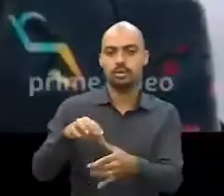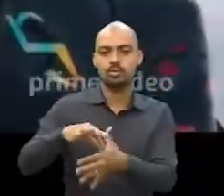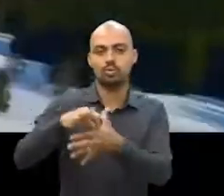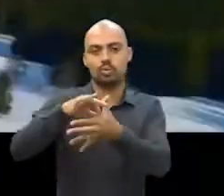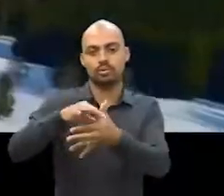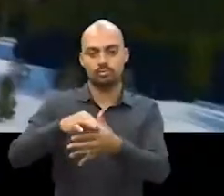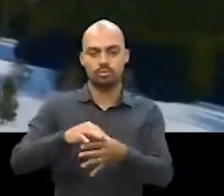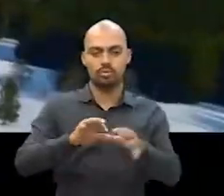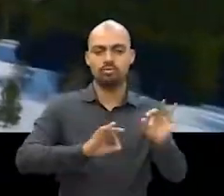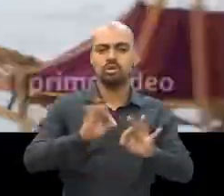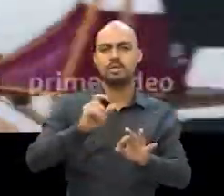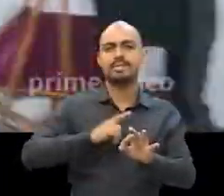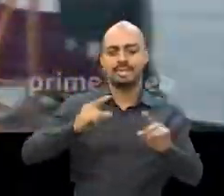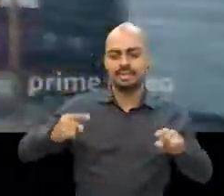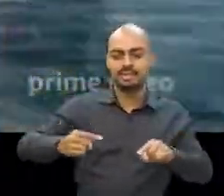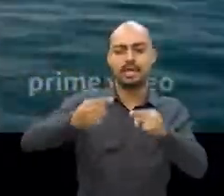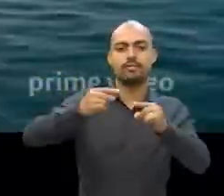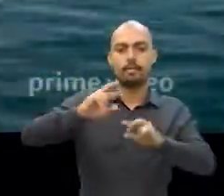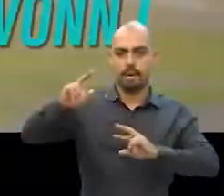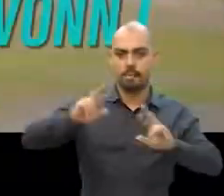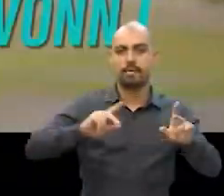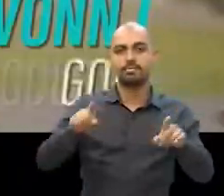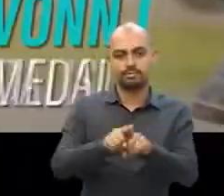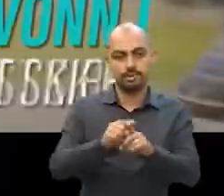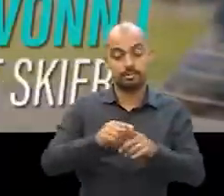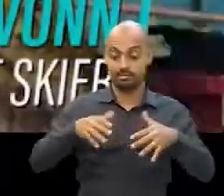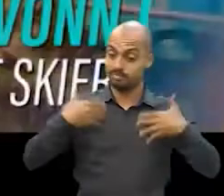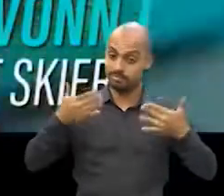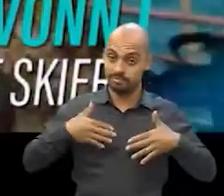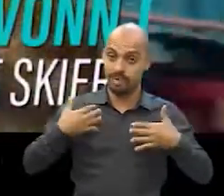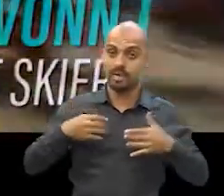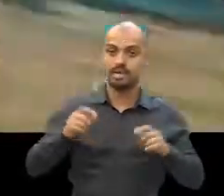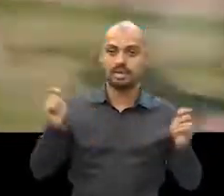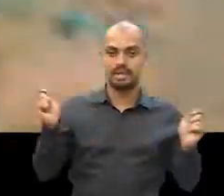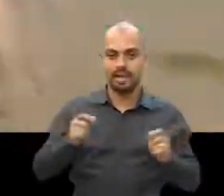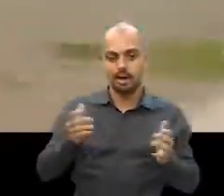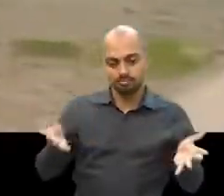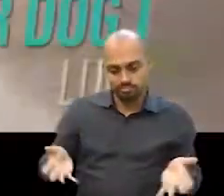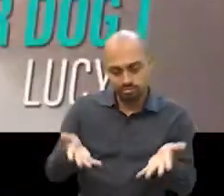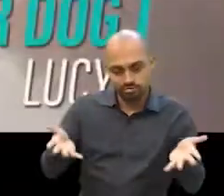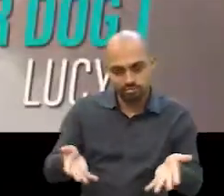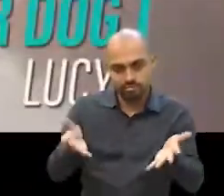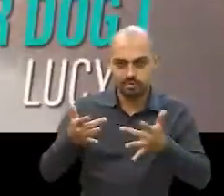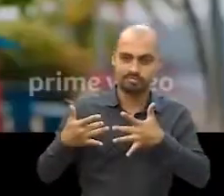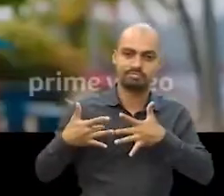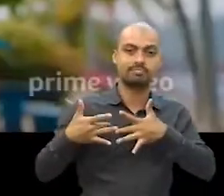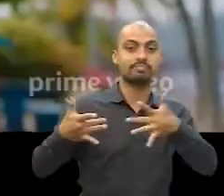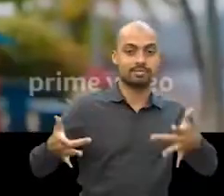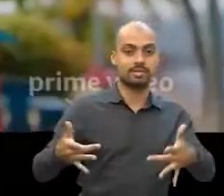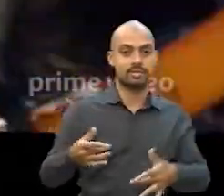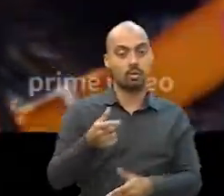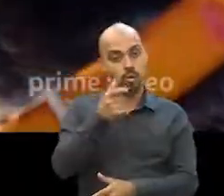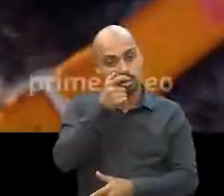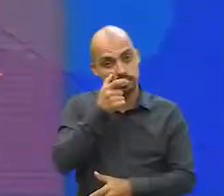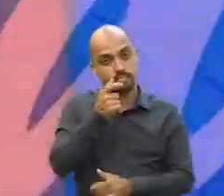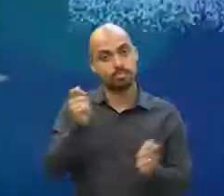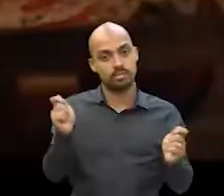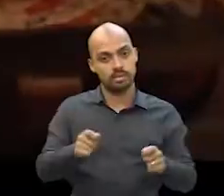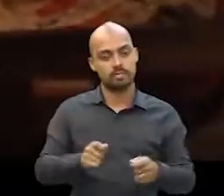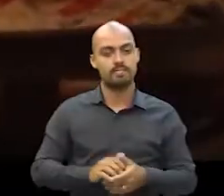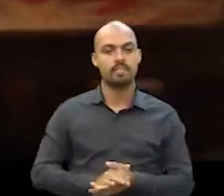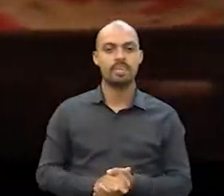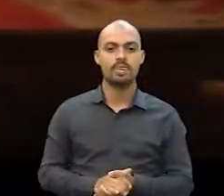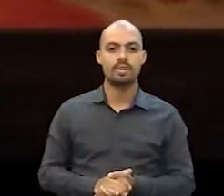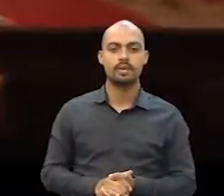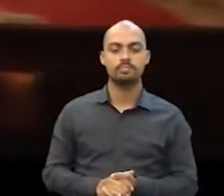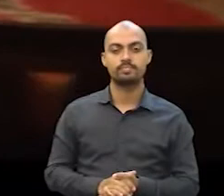conta com desafios diferentes e muito divertidos, que incluem ações beneficentes também. Vale a pena ficar de olho.